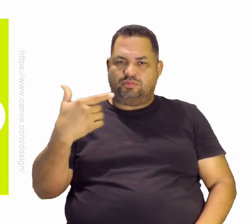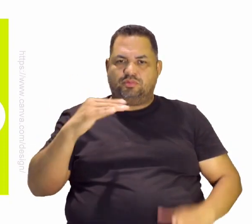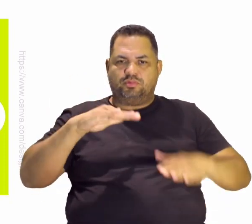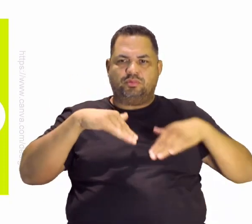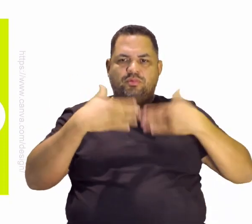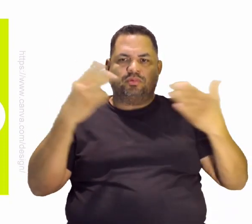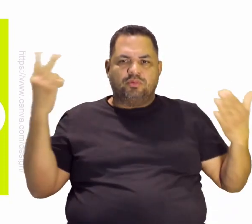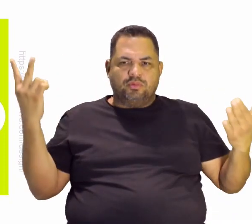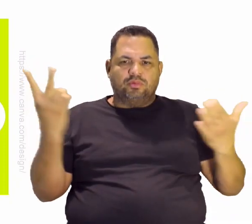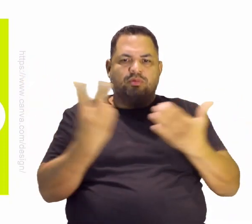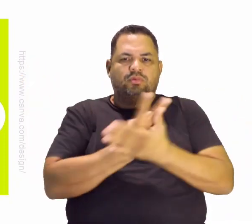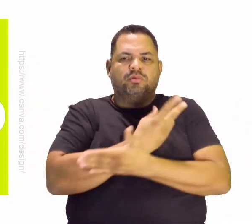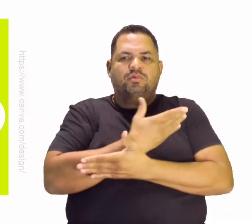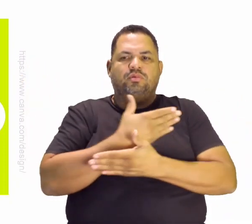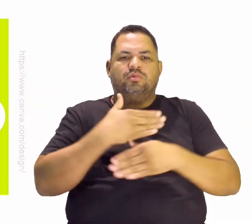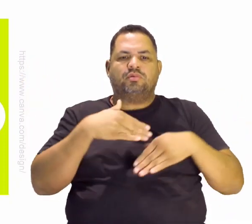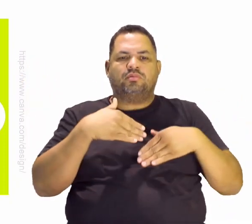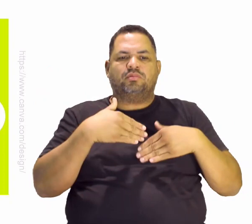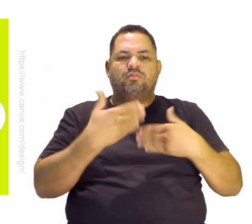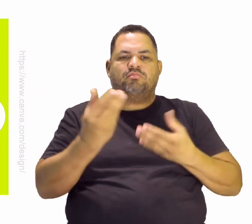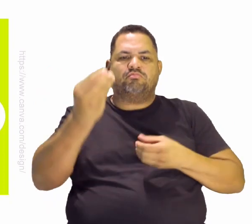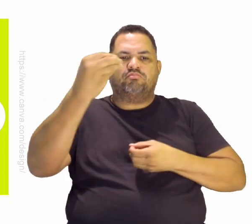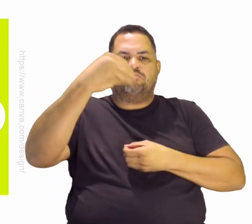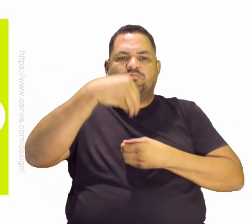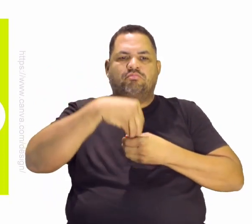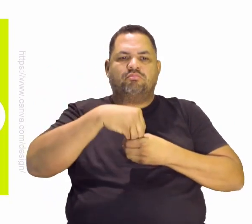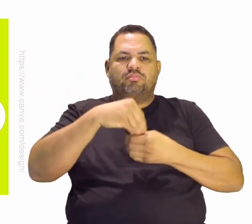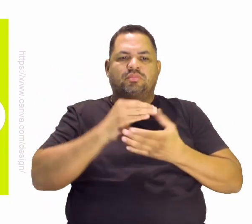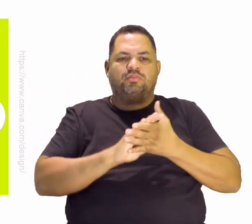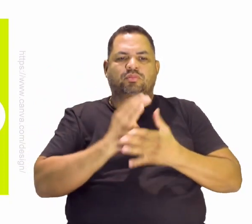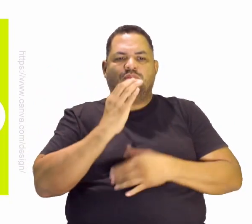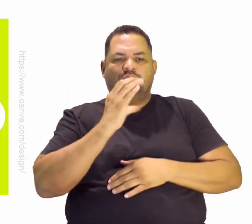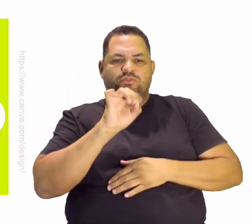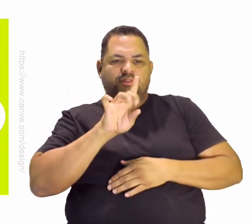acontece aí dentro do citoplasma,